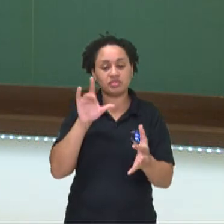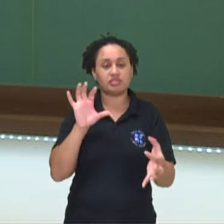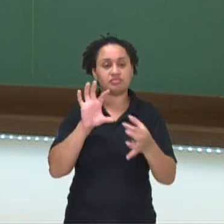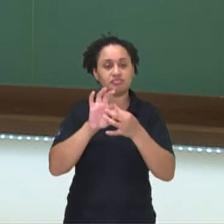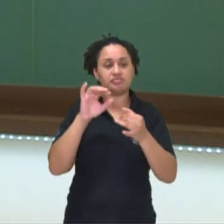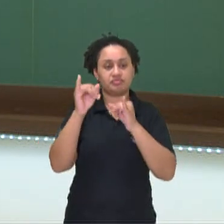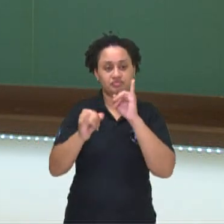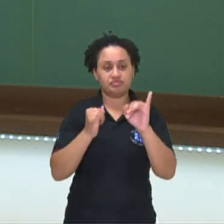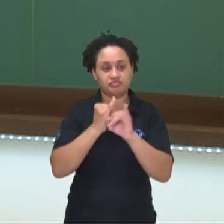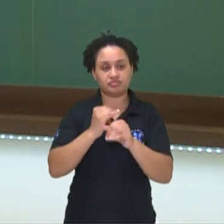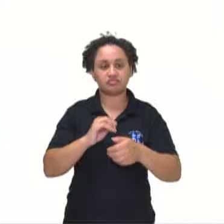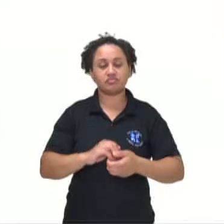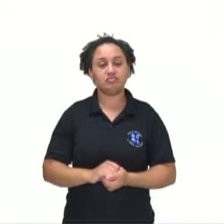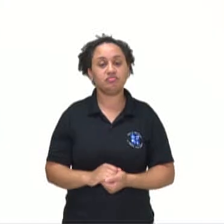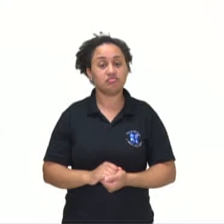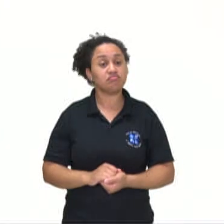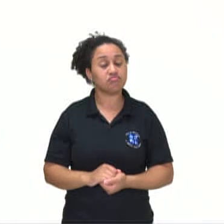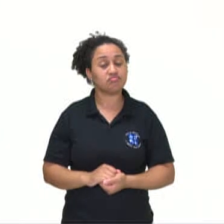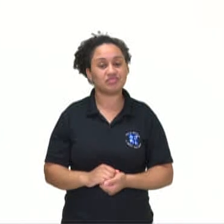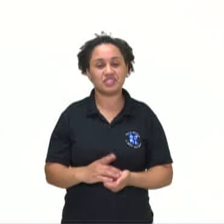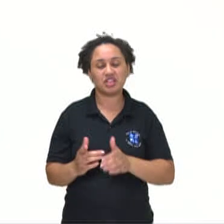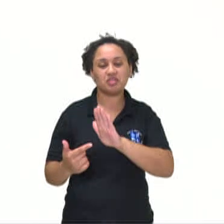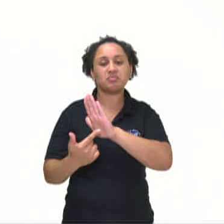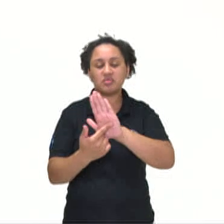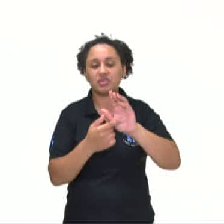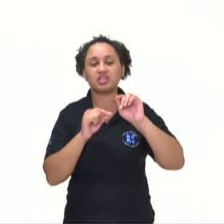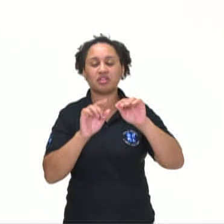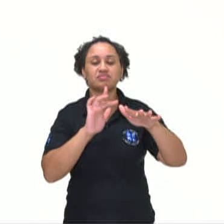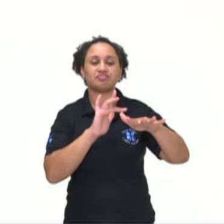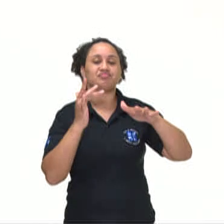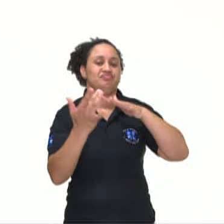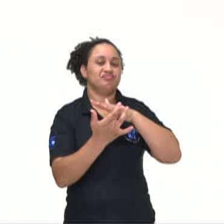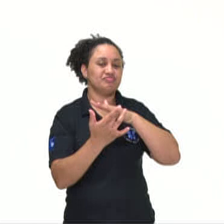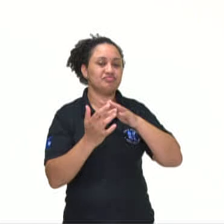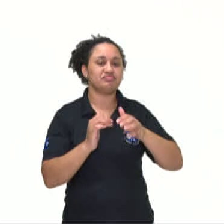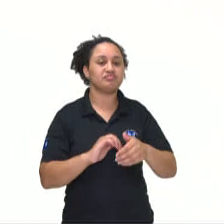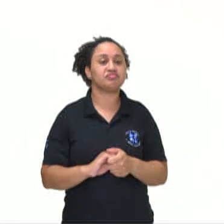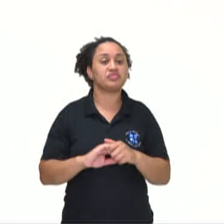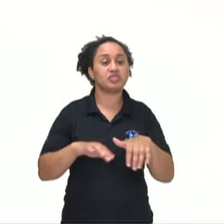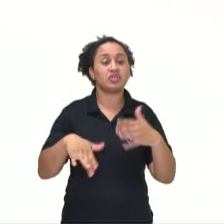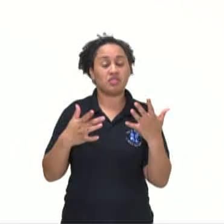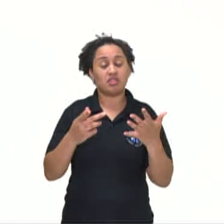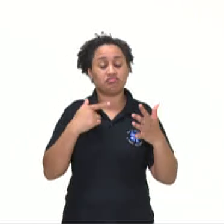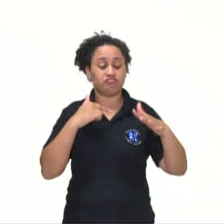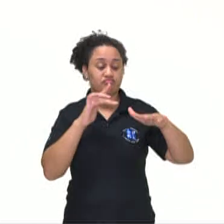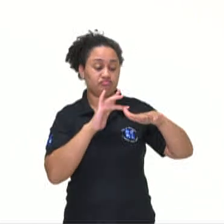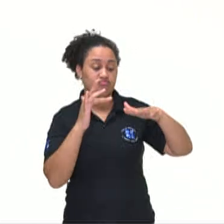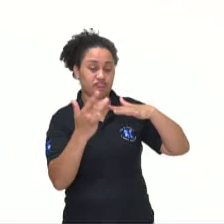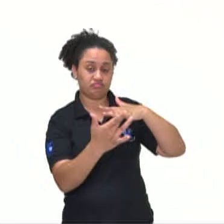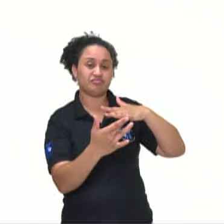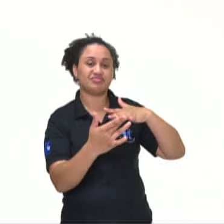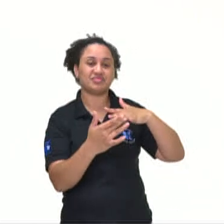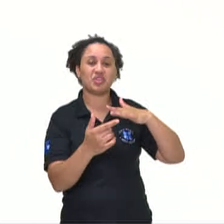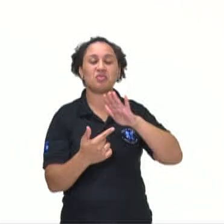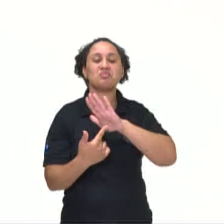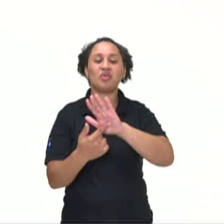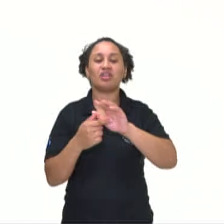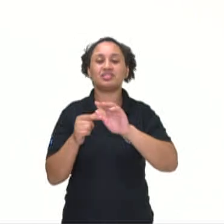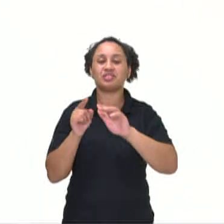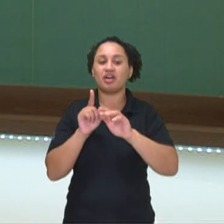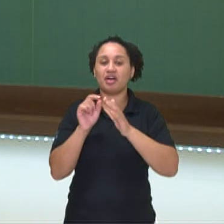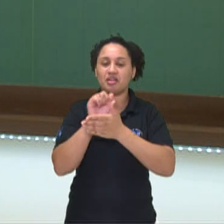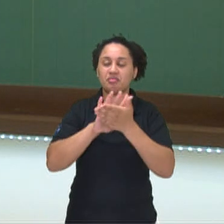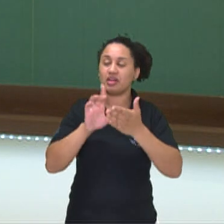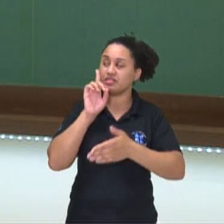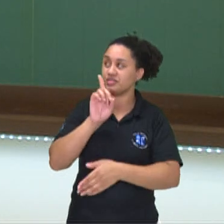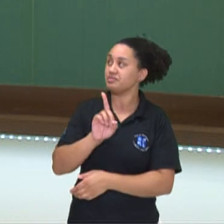rede de internet. E aqui, ó, redes sociais. Quando a gente fala em redes sociais, eu trago para você essa